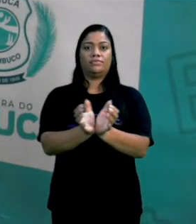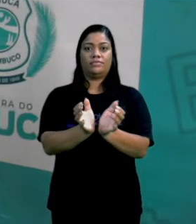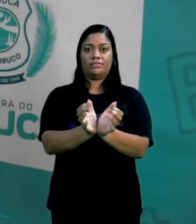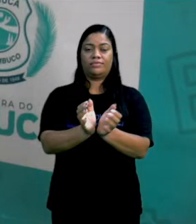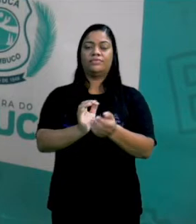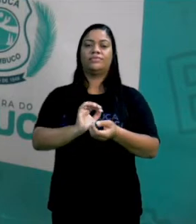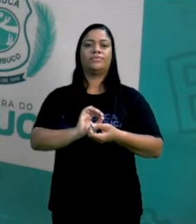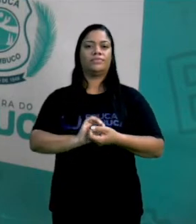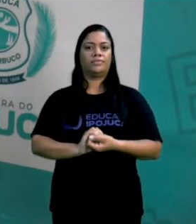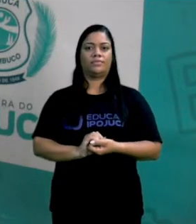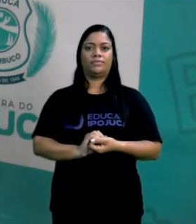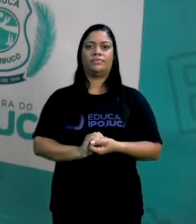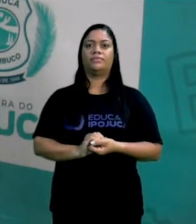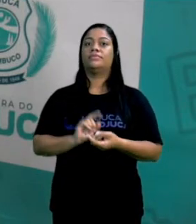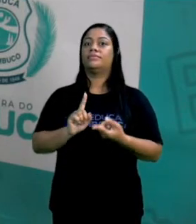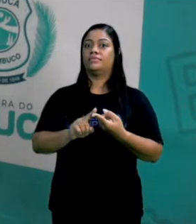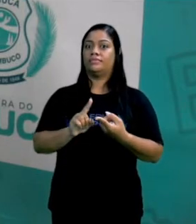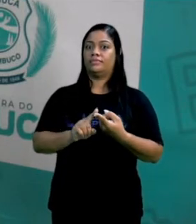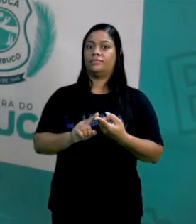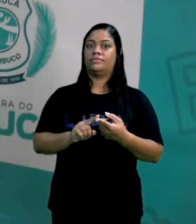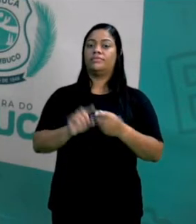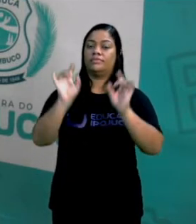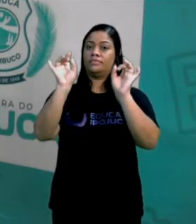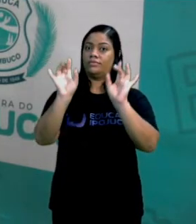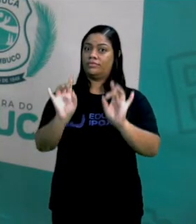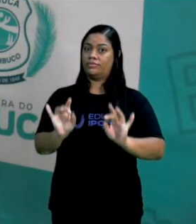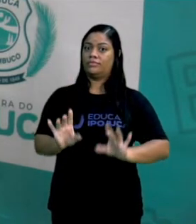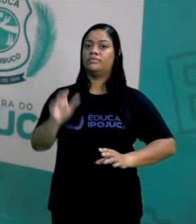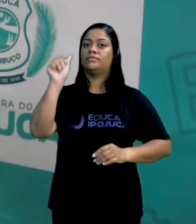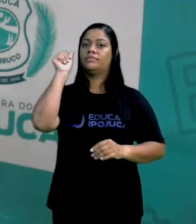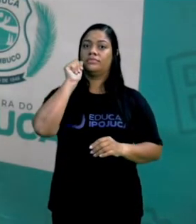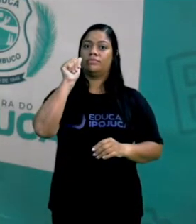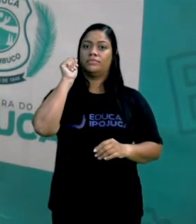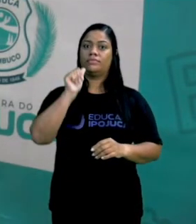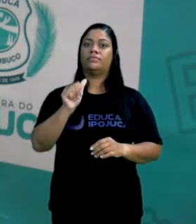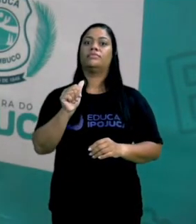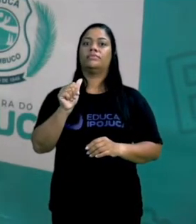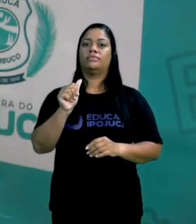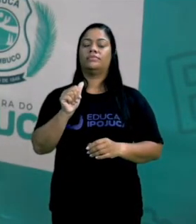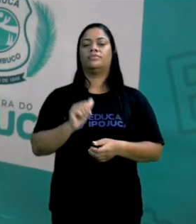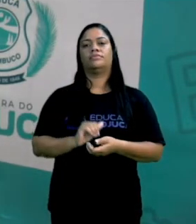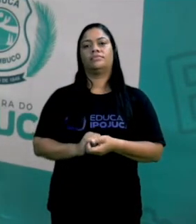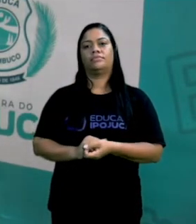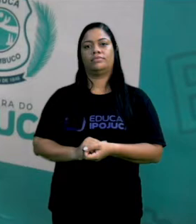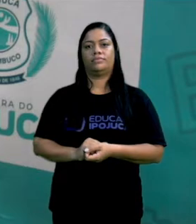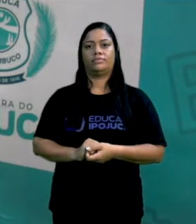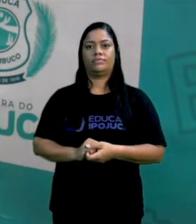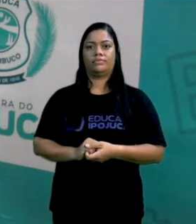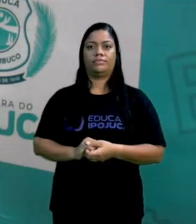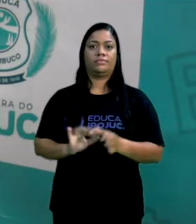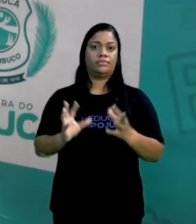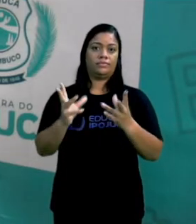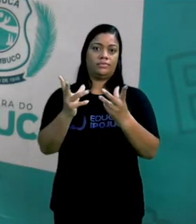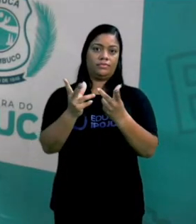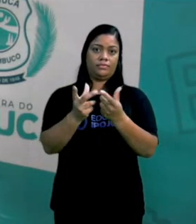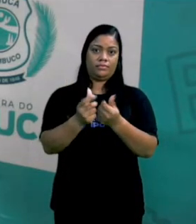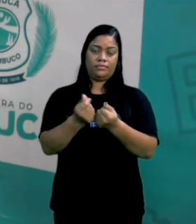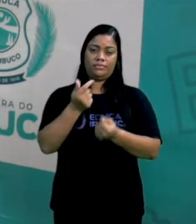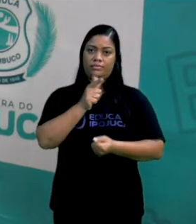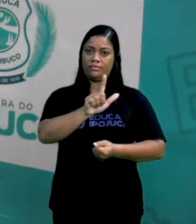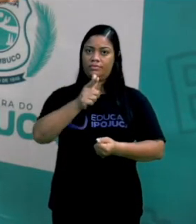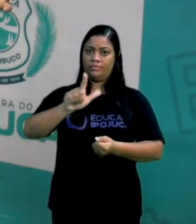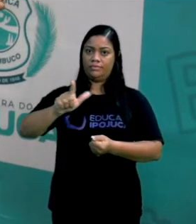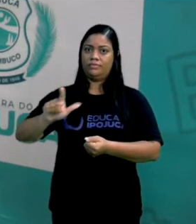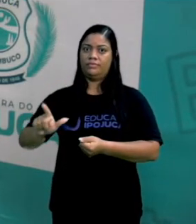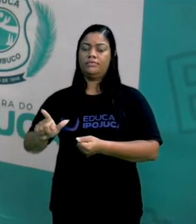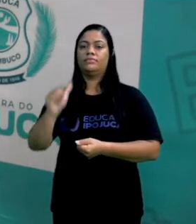coletiva e exclusiva, específica para as mulheres, para o público feminino. De todas as outras